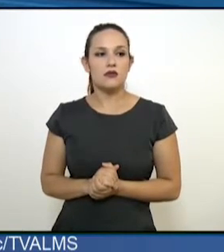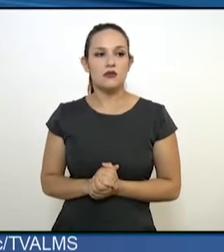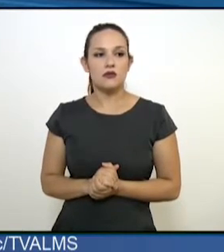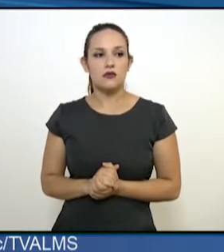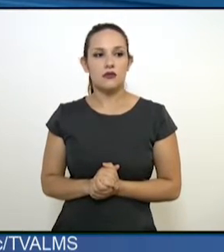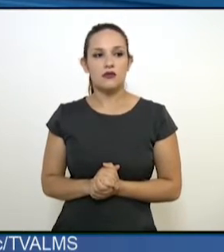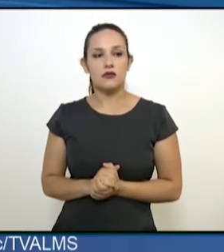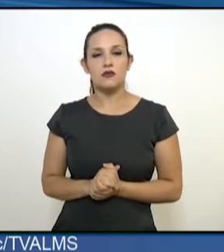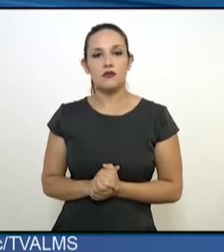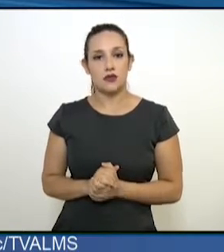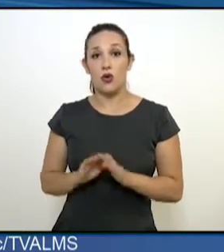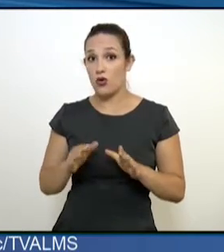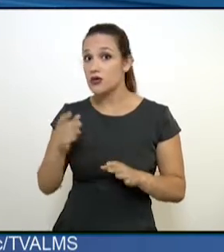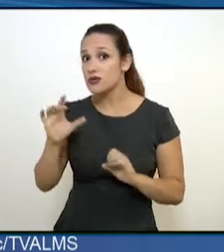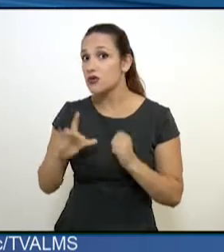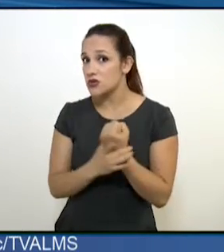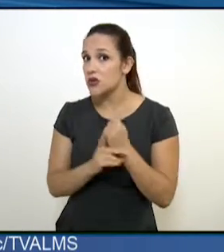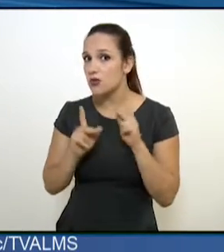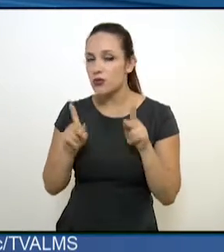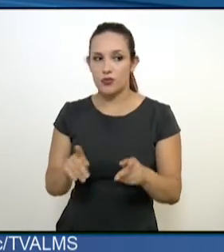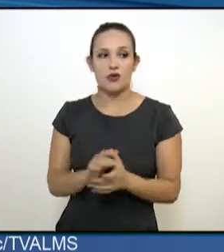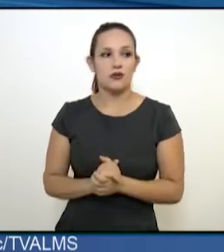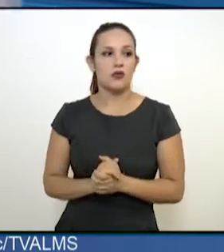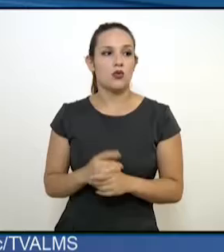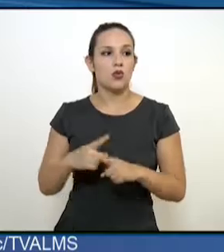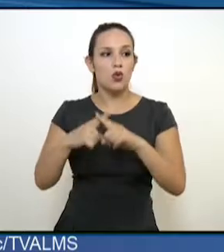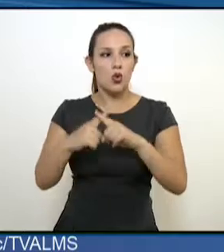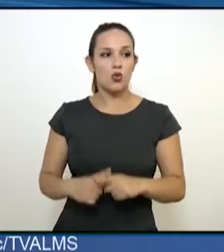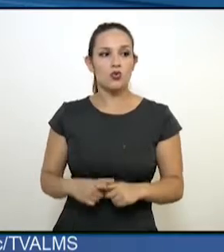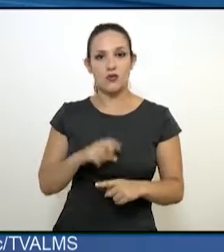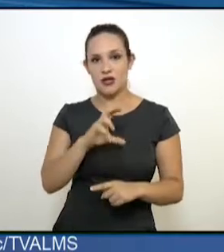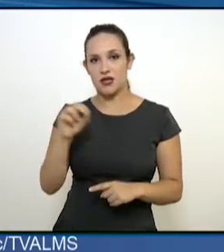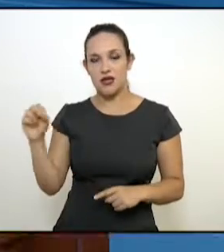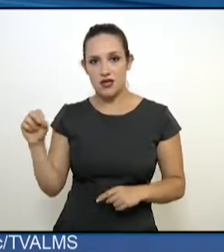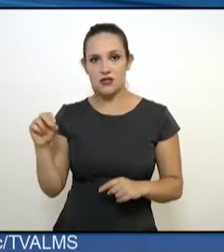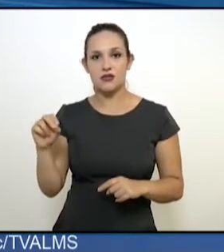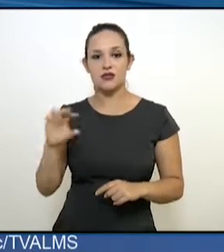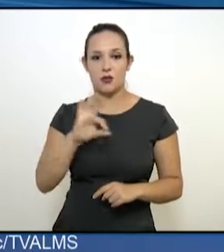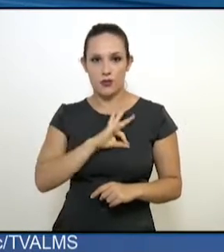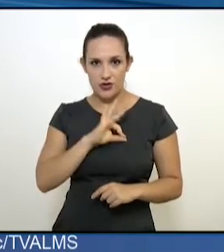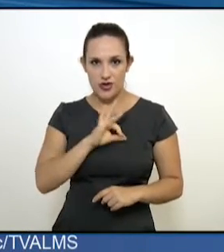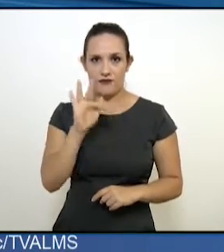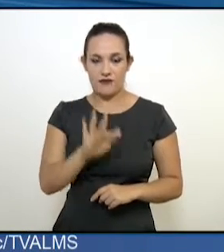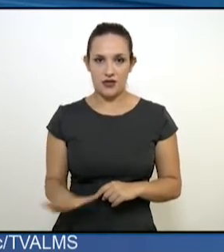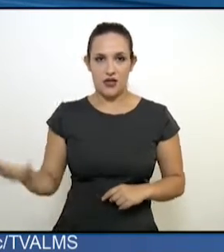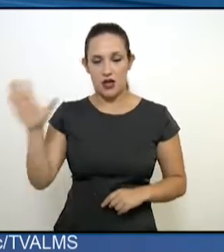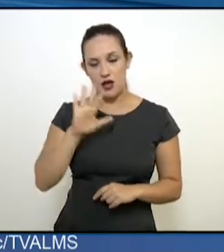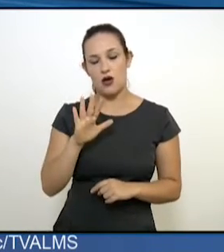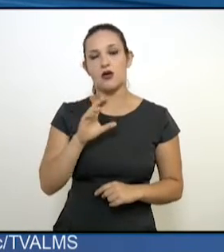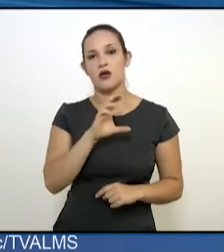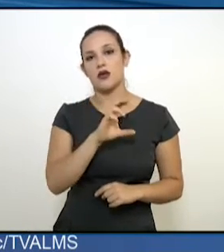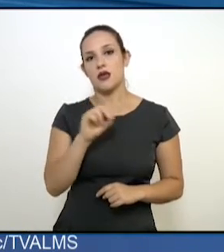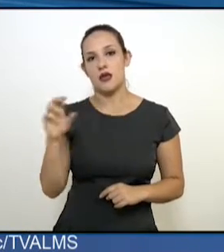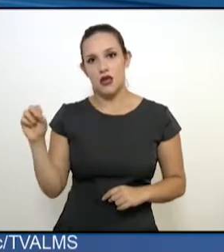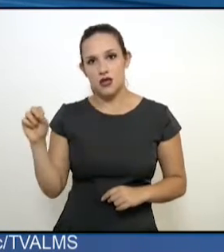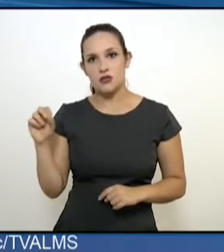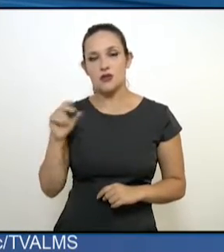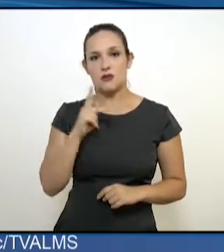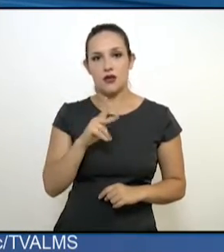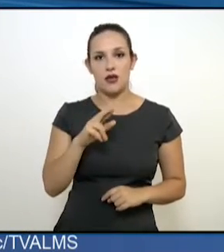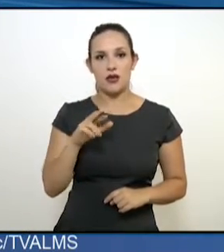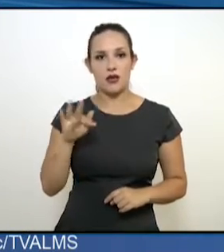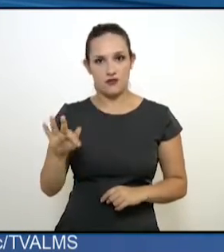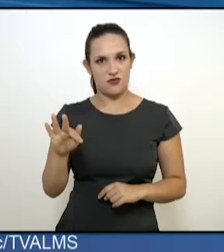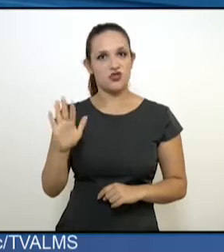Previdência, estamos falando de segurança pública. Concurso para 500 policiais federais, concurso para 500 policiais rodoviários federais, com um